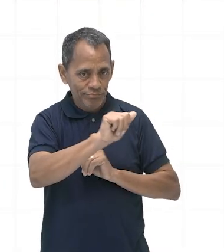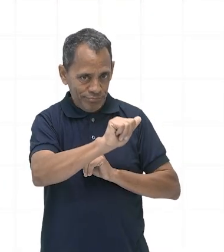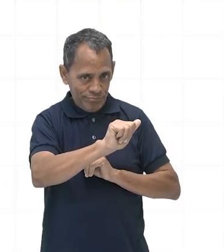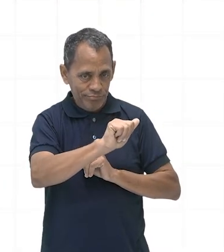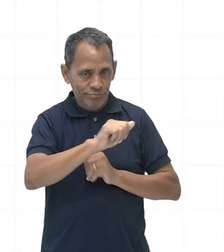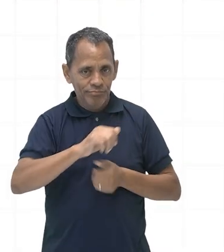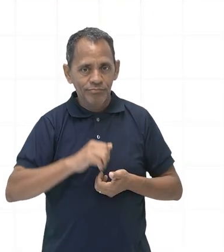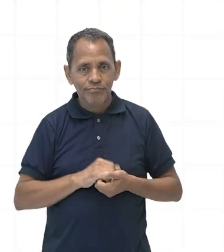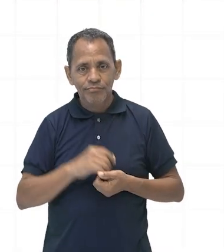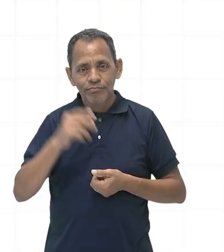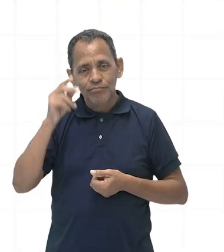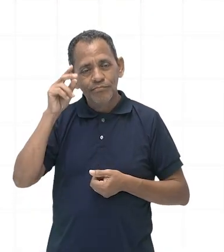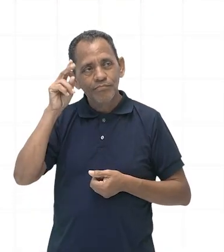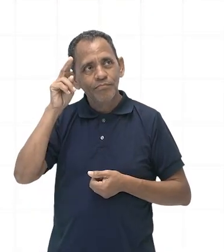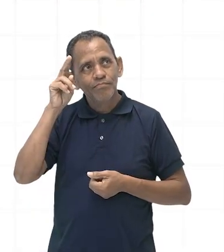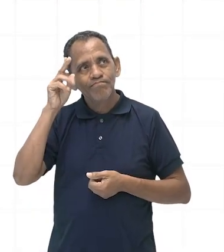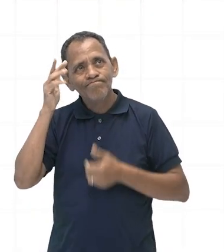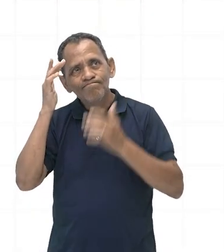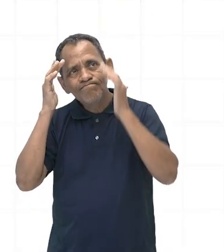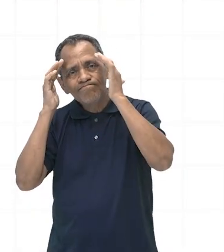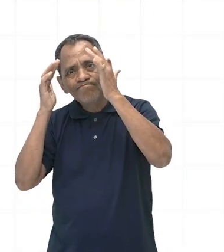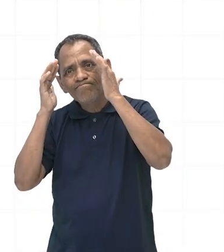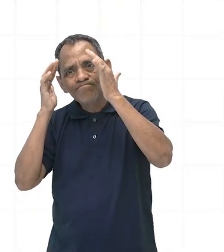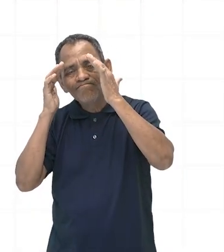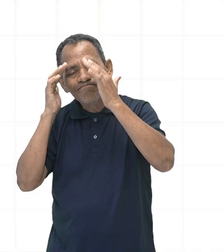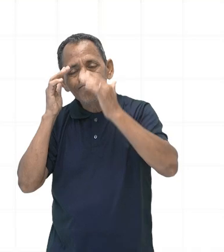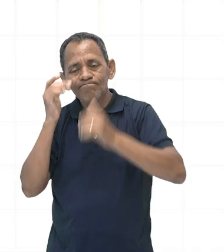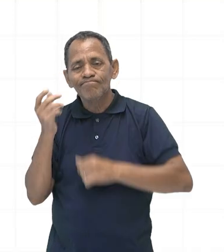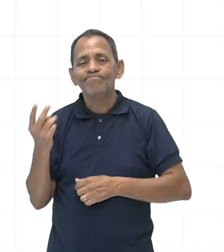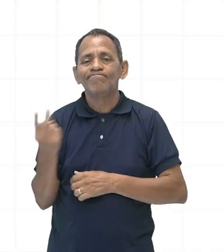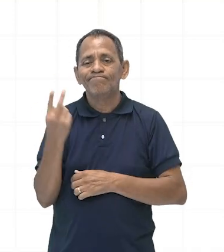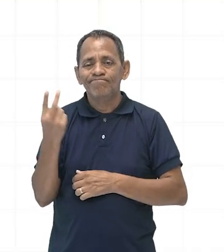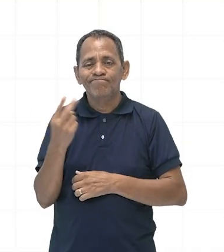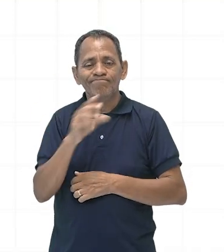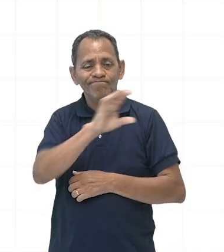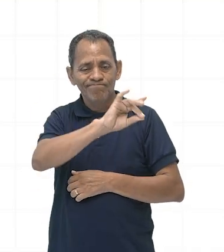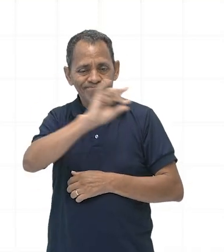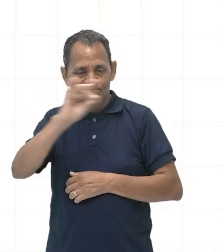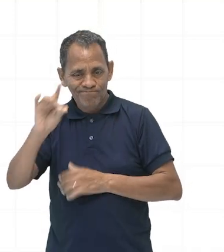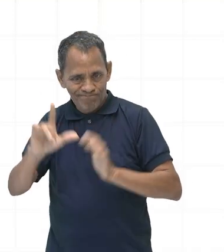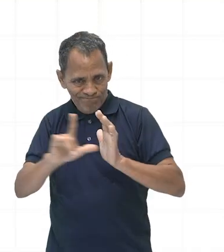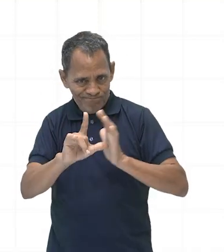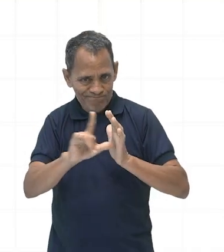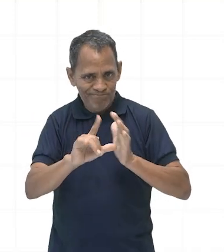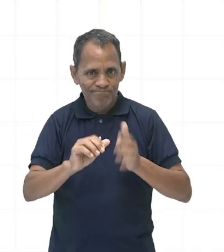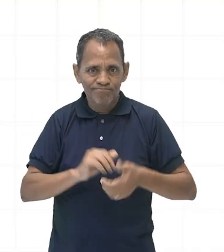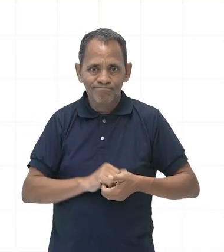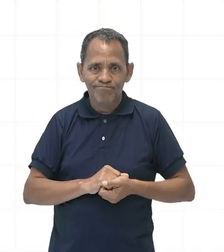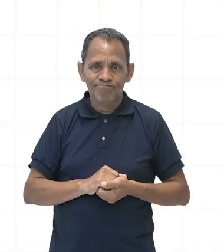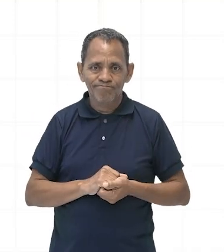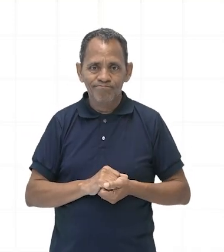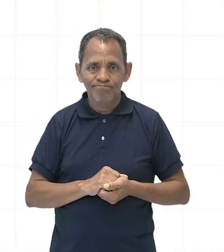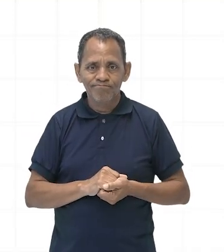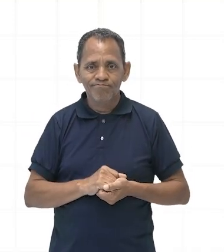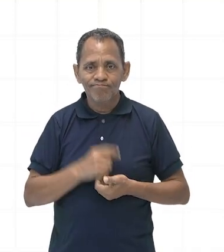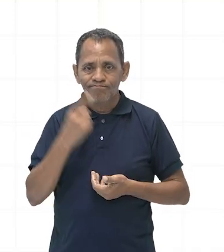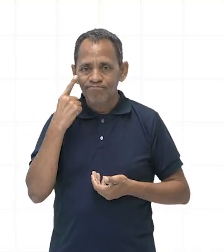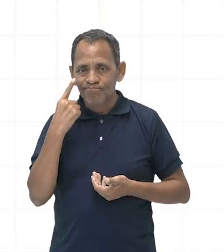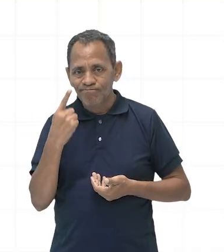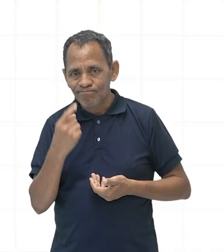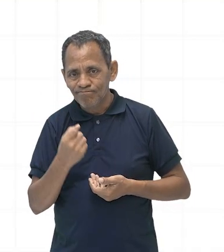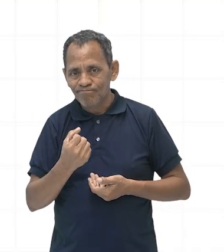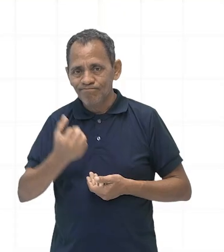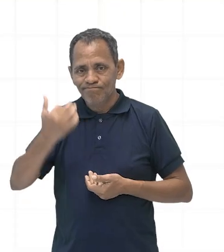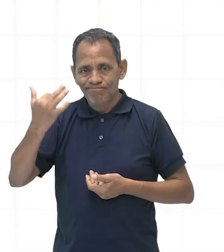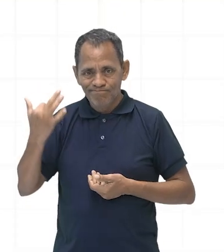Então, vamos pensar no preço de cada uma dessas livrarias, né? E ver